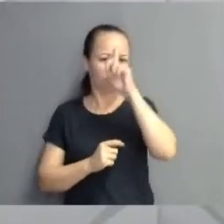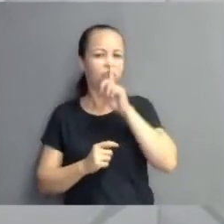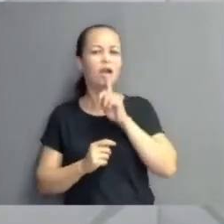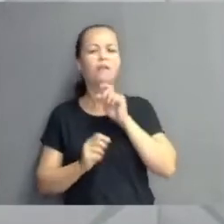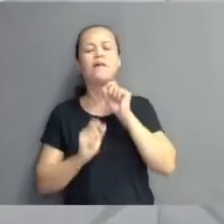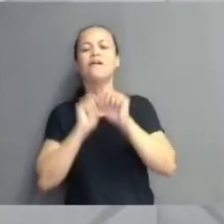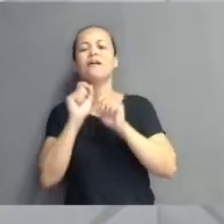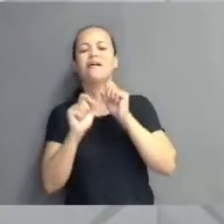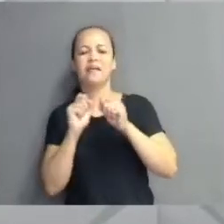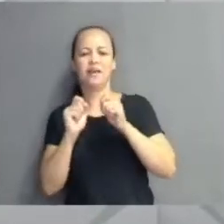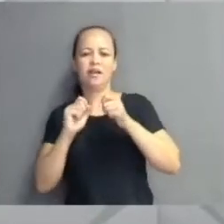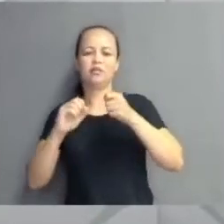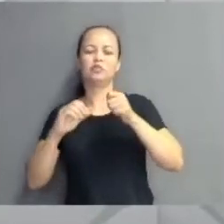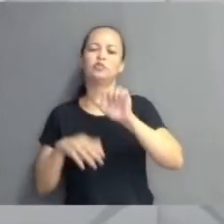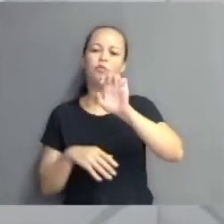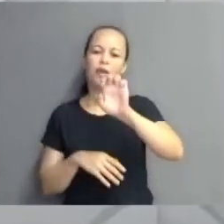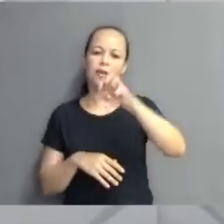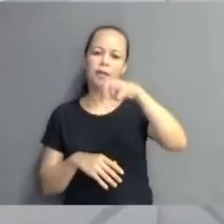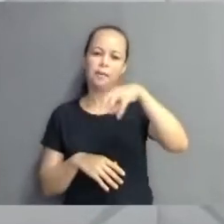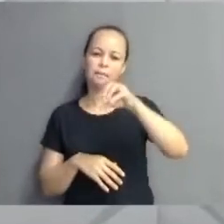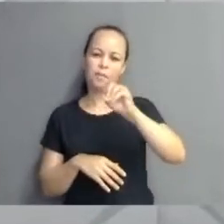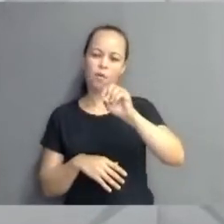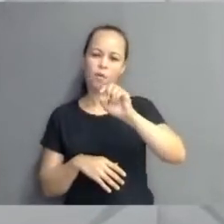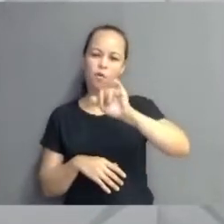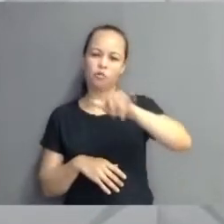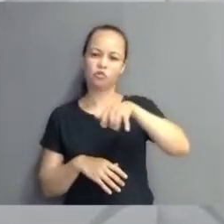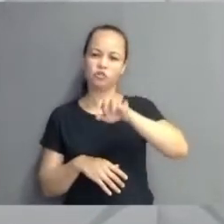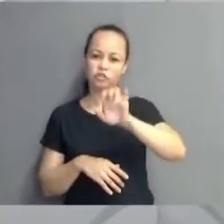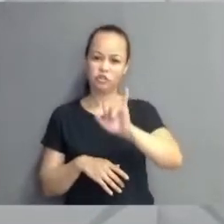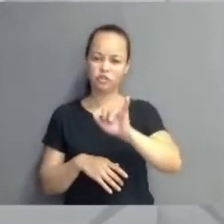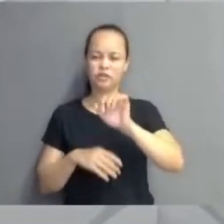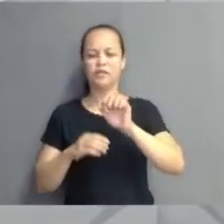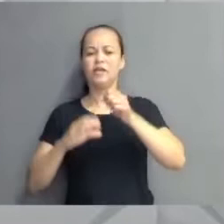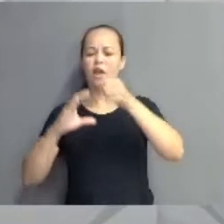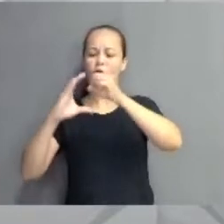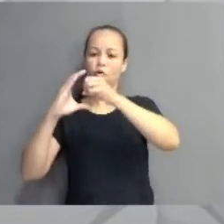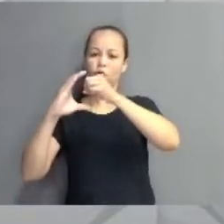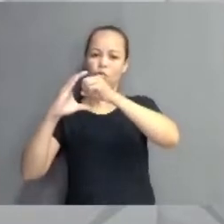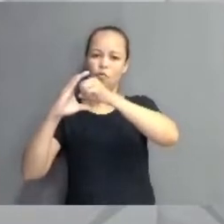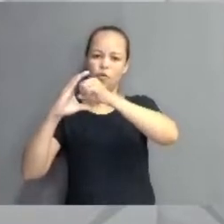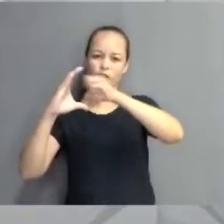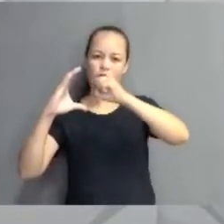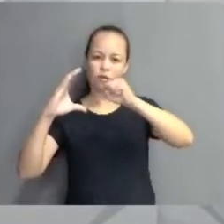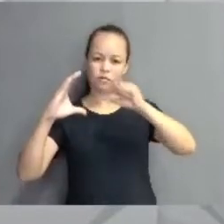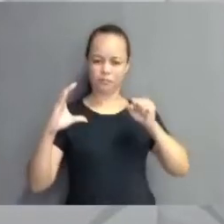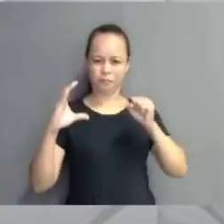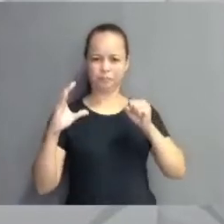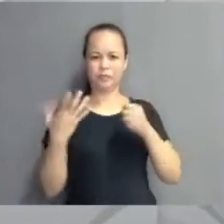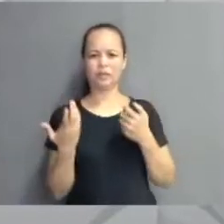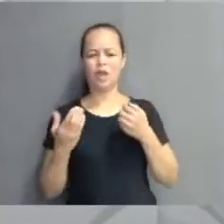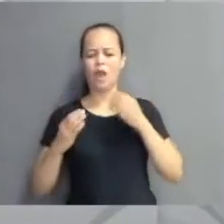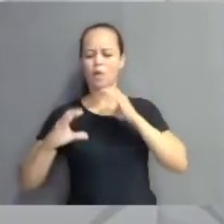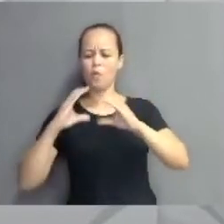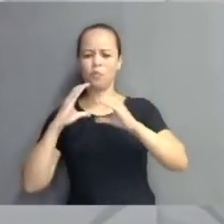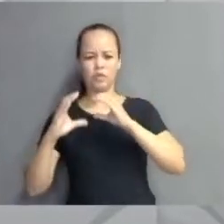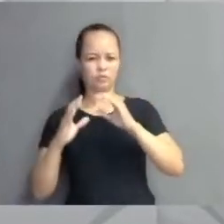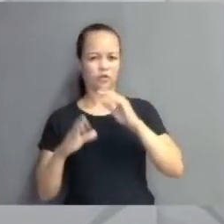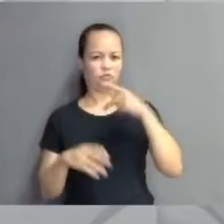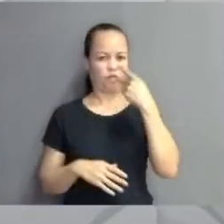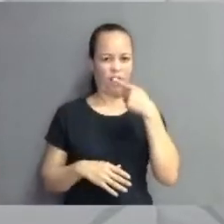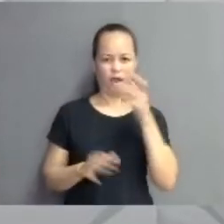existe o que a gente estava desenvolvidos nas redes sociais é uma forma de se comunicar que não é falada a